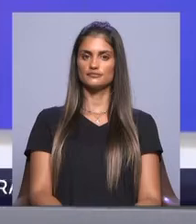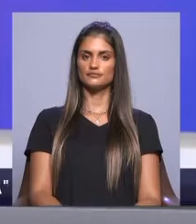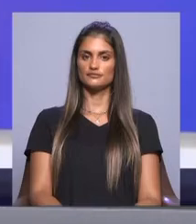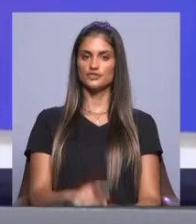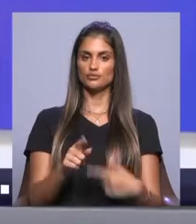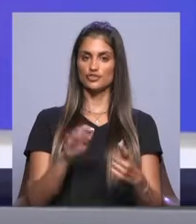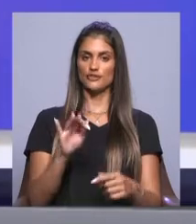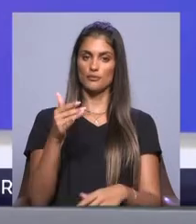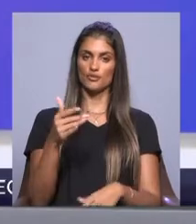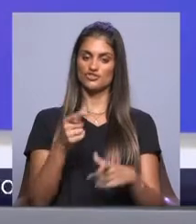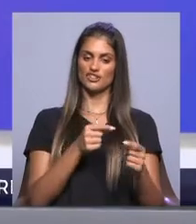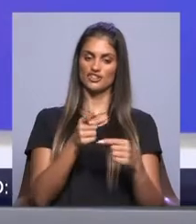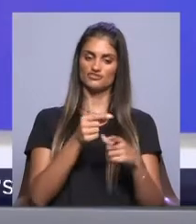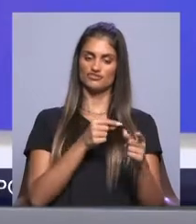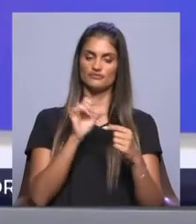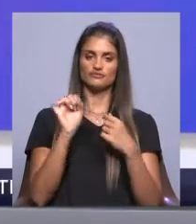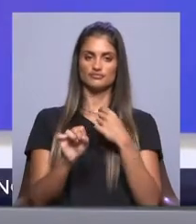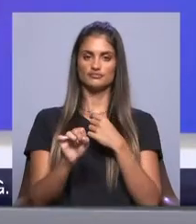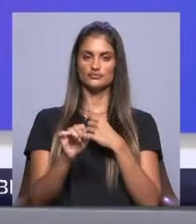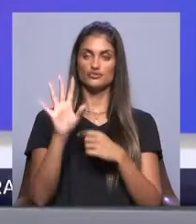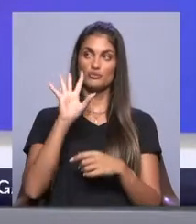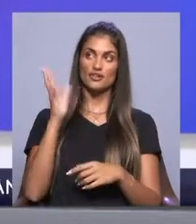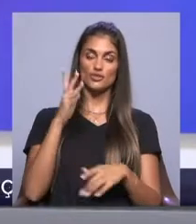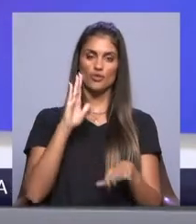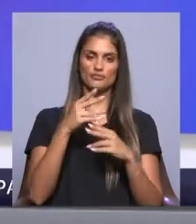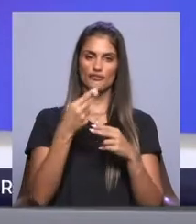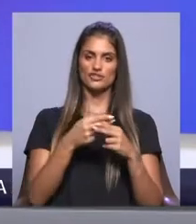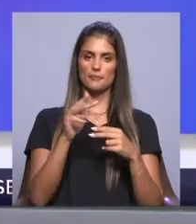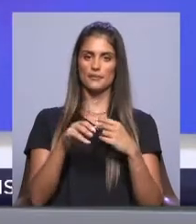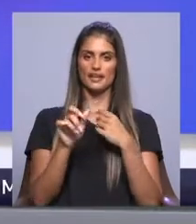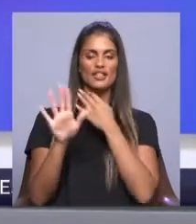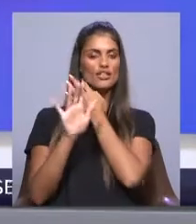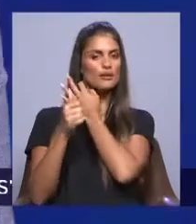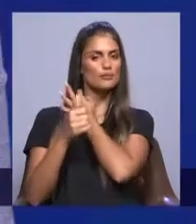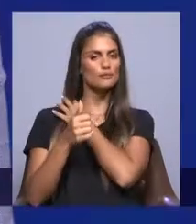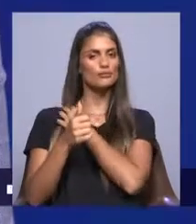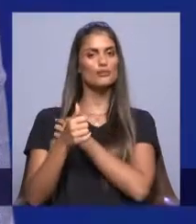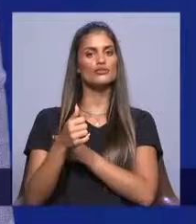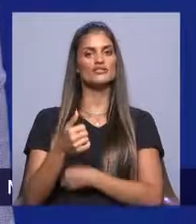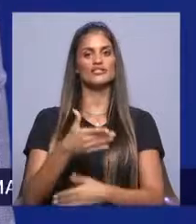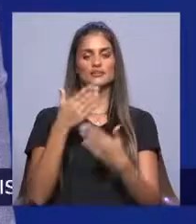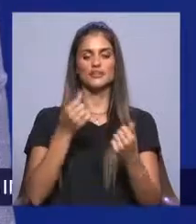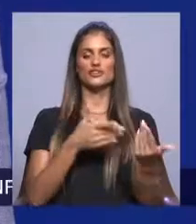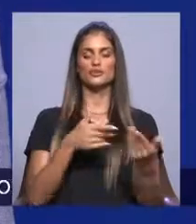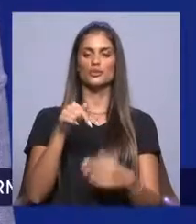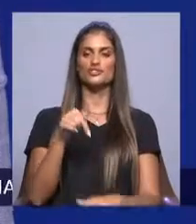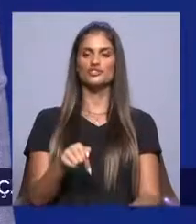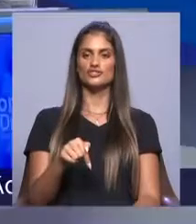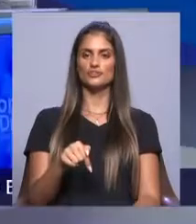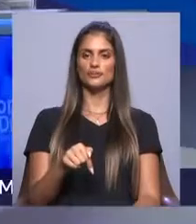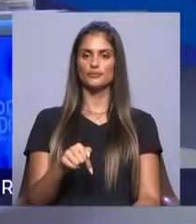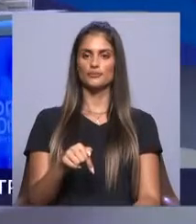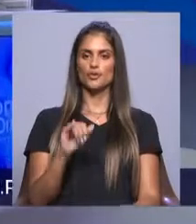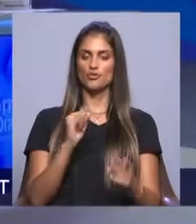Fórmula 1 para as estrelas do espaço na última fronteira. Miguel, bom dia, bem-vindo. Hoje temos muitos